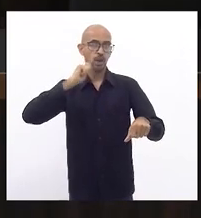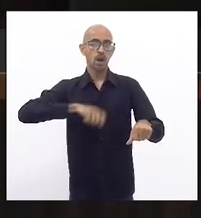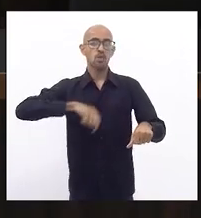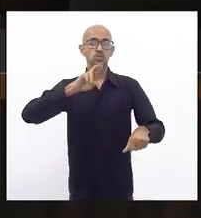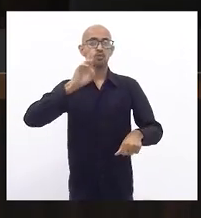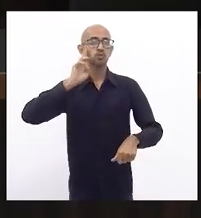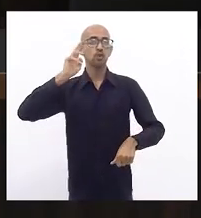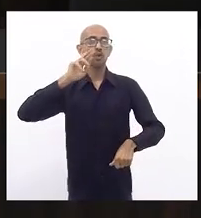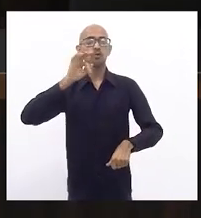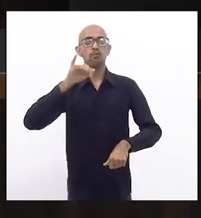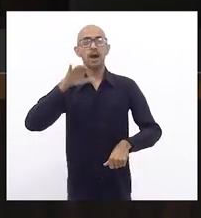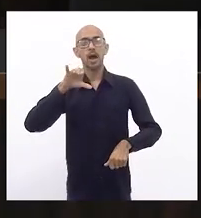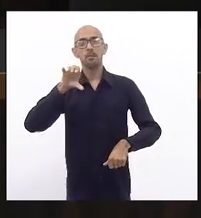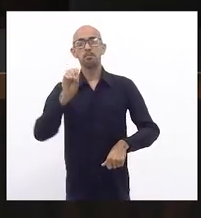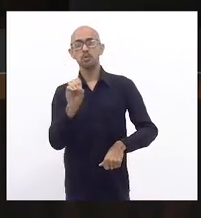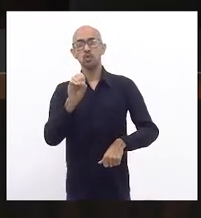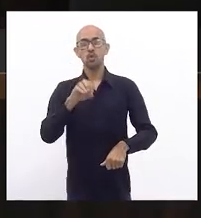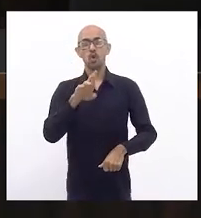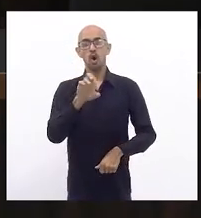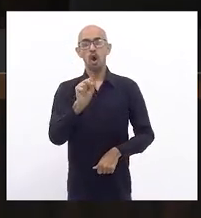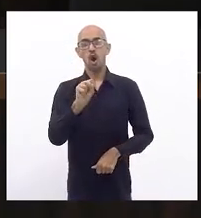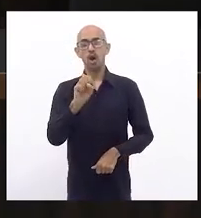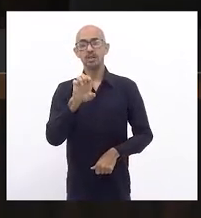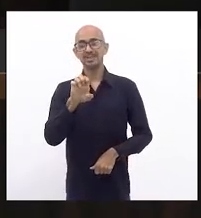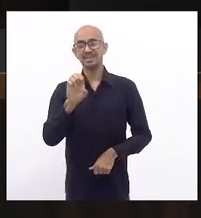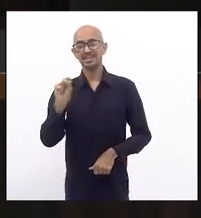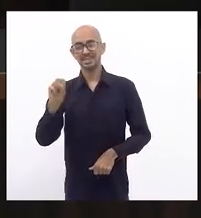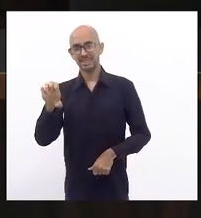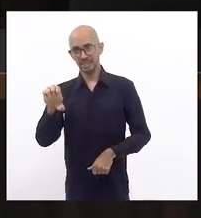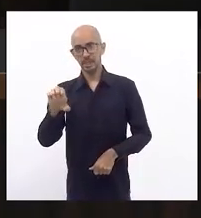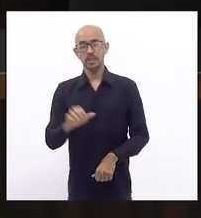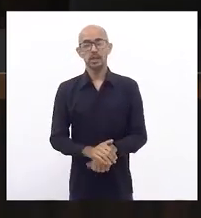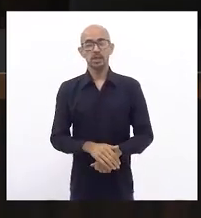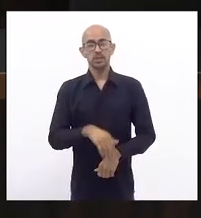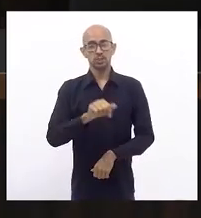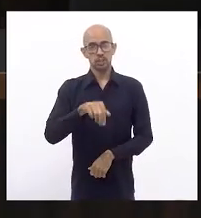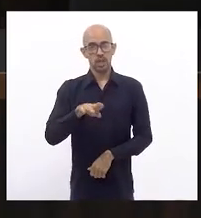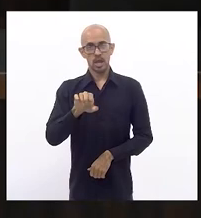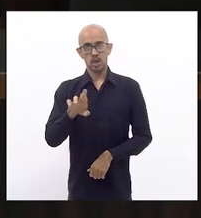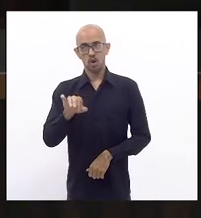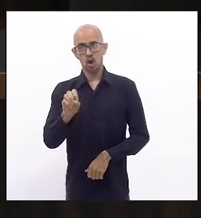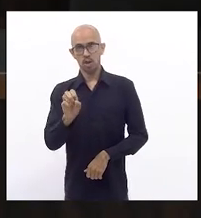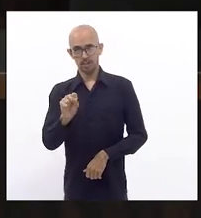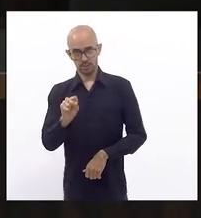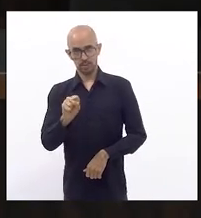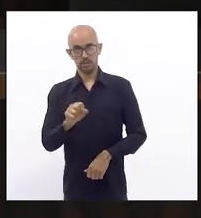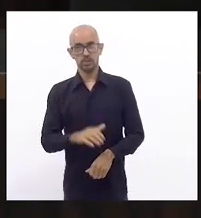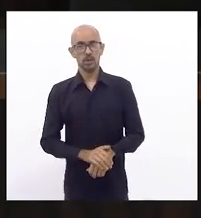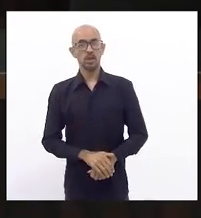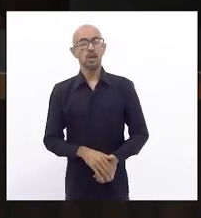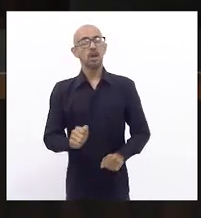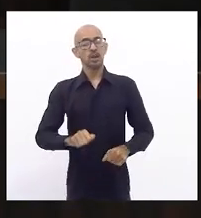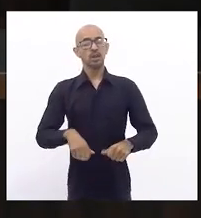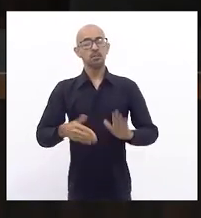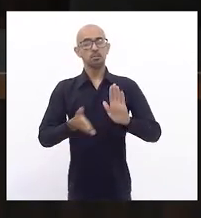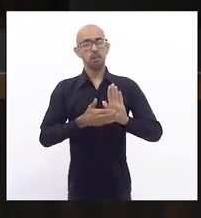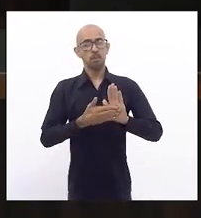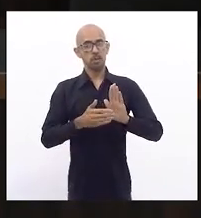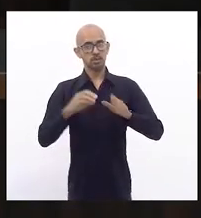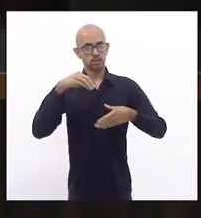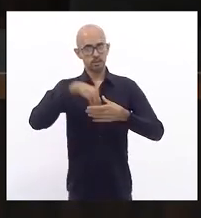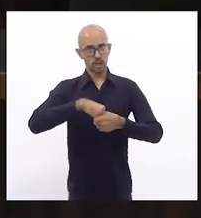Fábio Rossi de Queiroz. Pareceres da Comissão de Normas Internas e Proposições Externas,